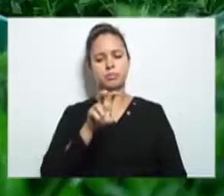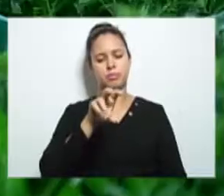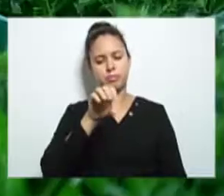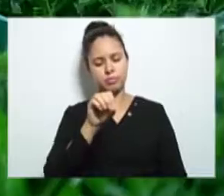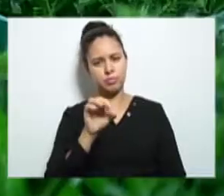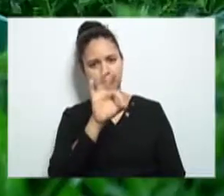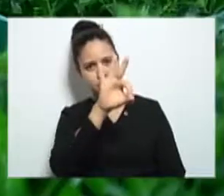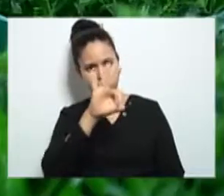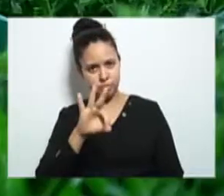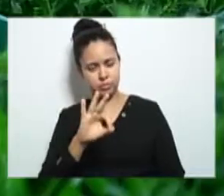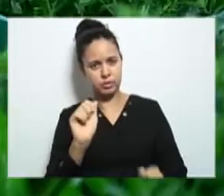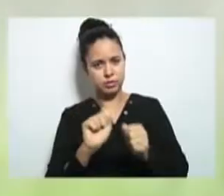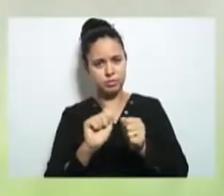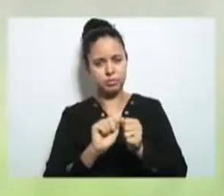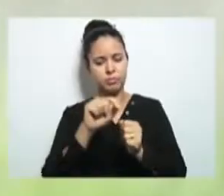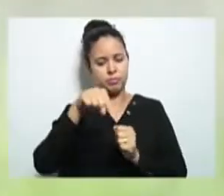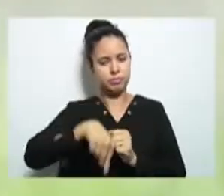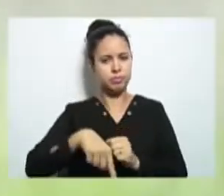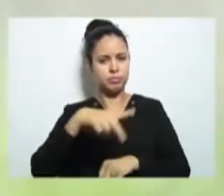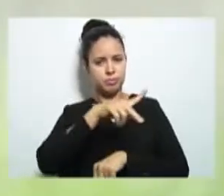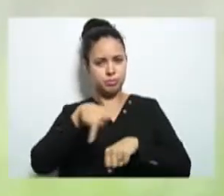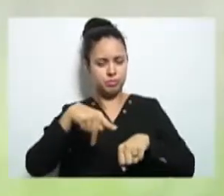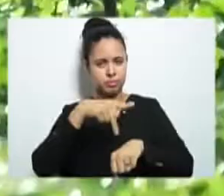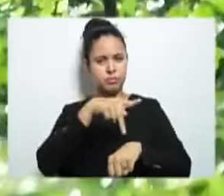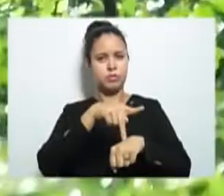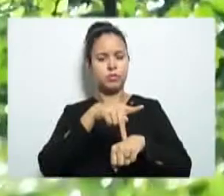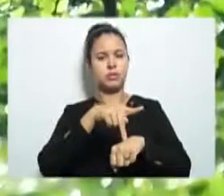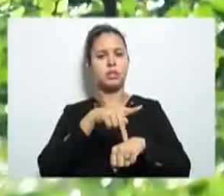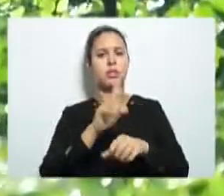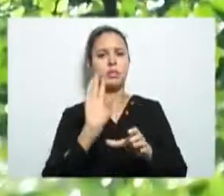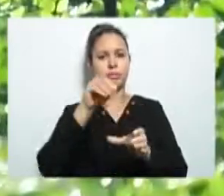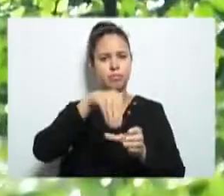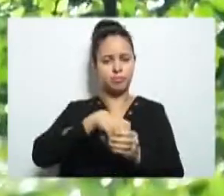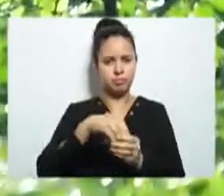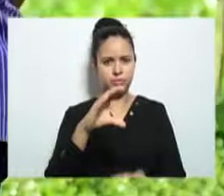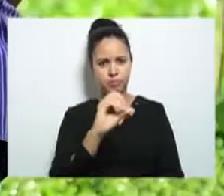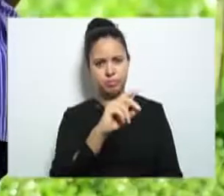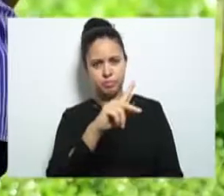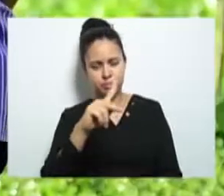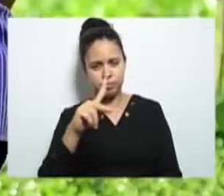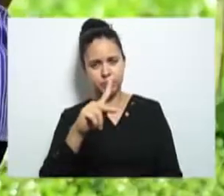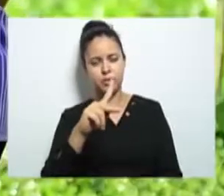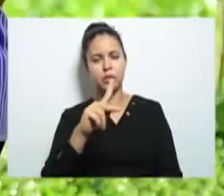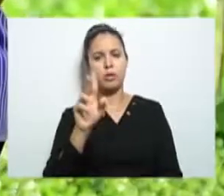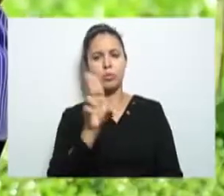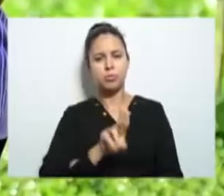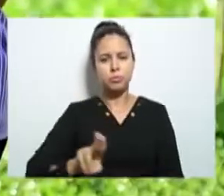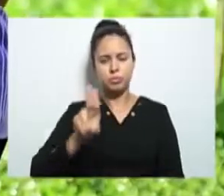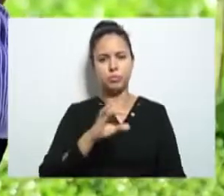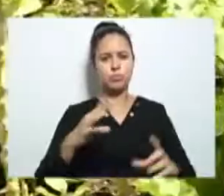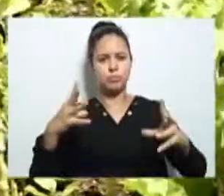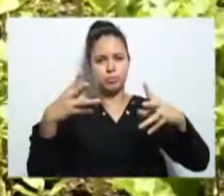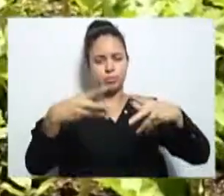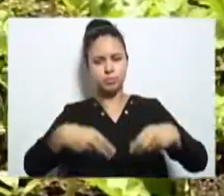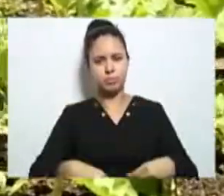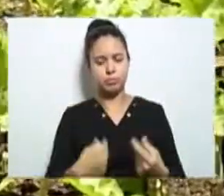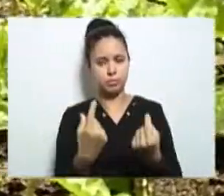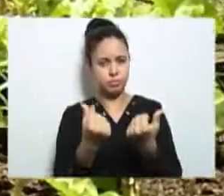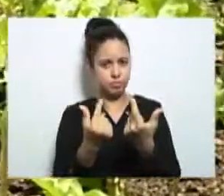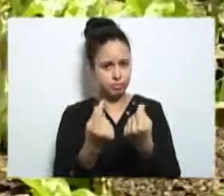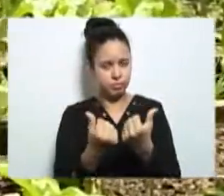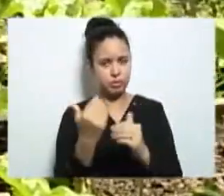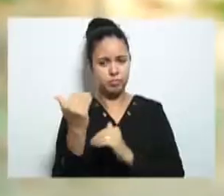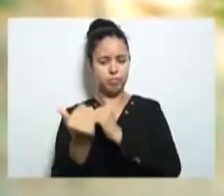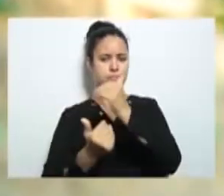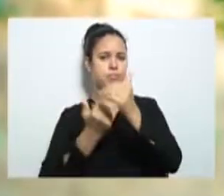50% do que é produzido no país passa por uma cooperativa, que aplica todo o dinheiro investido, gerando ainda mais